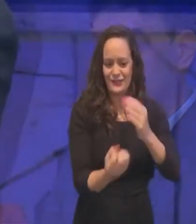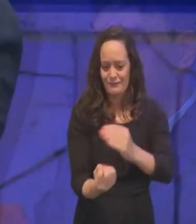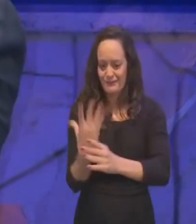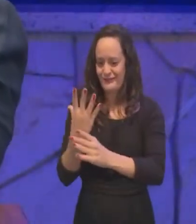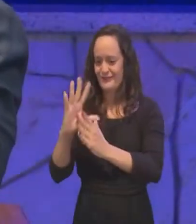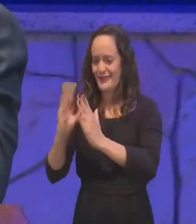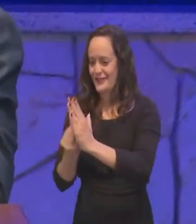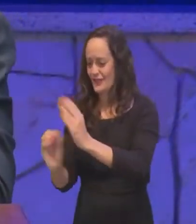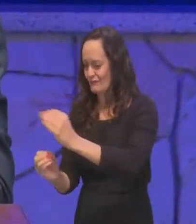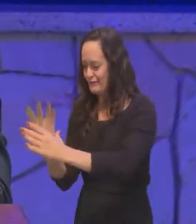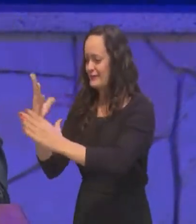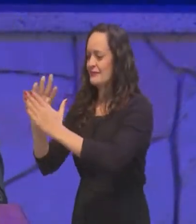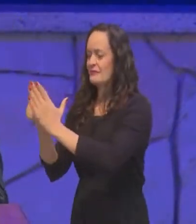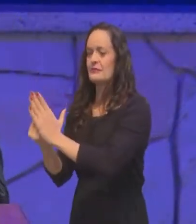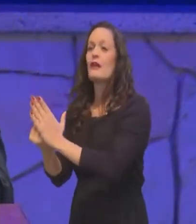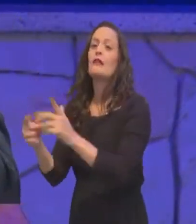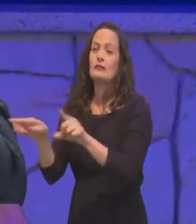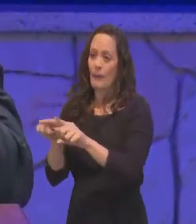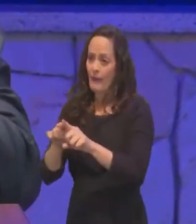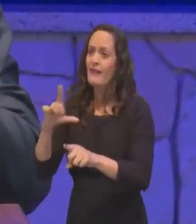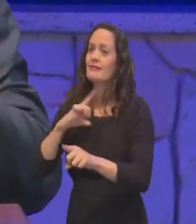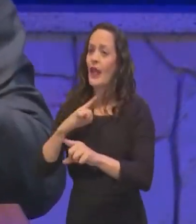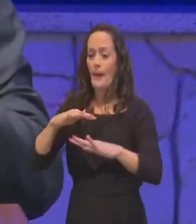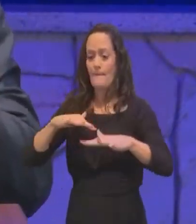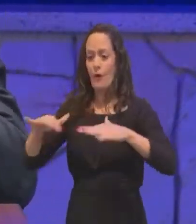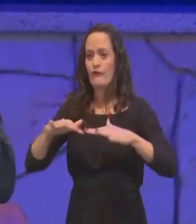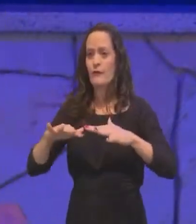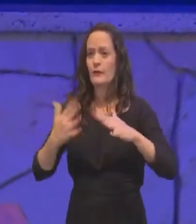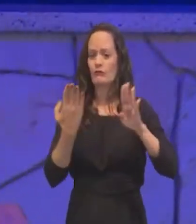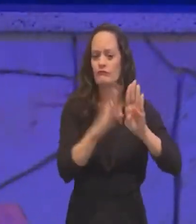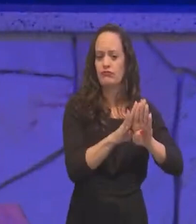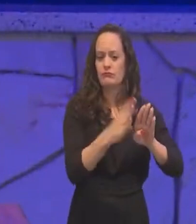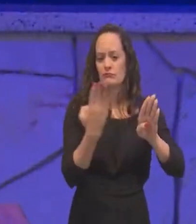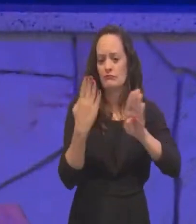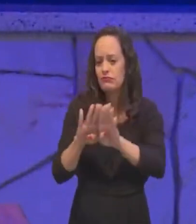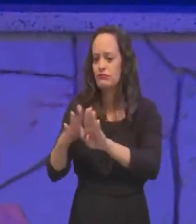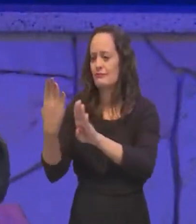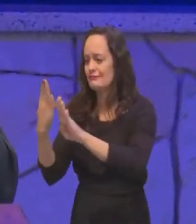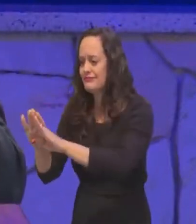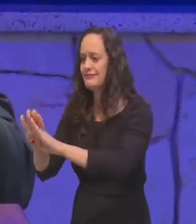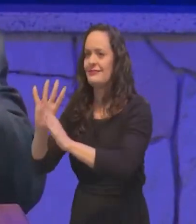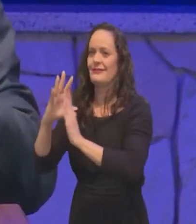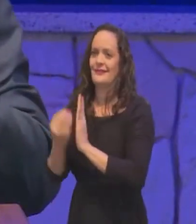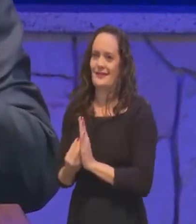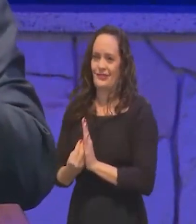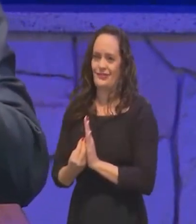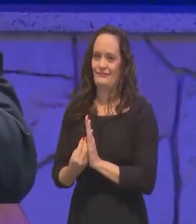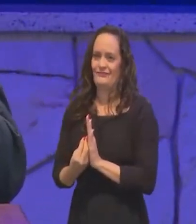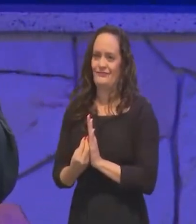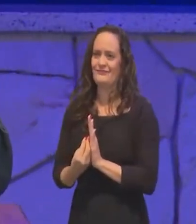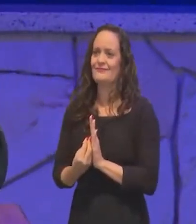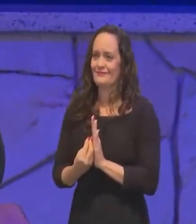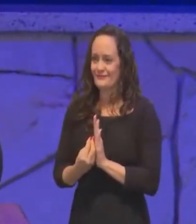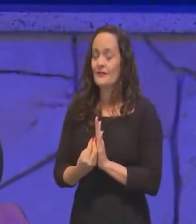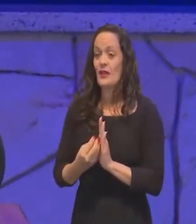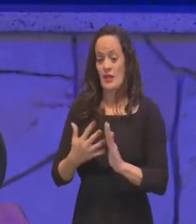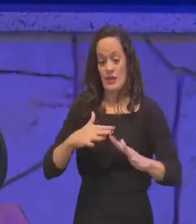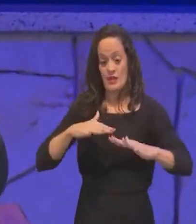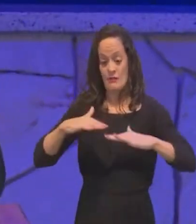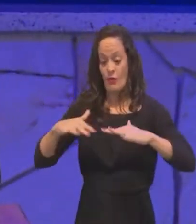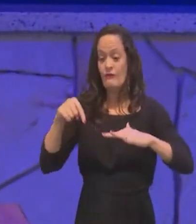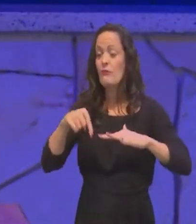movimento para desorganizar a igreja, e este movimento, ele tem como